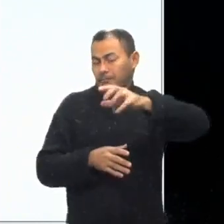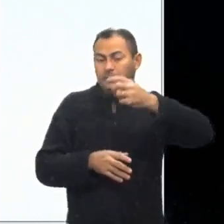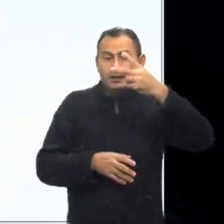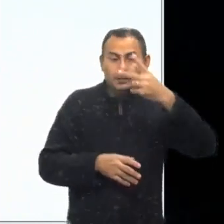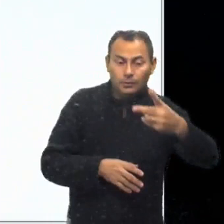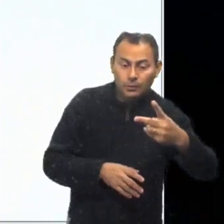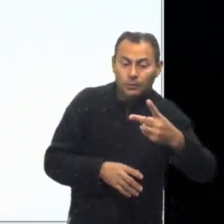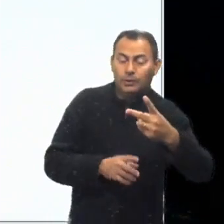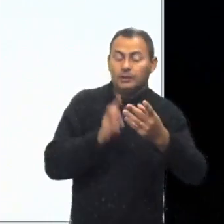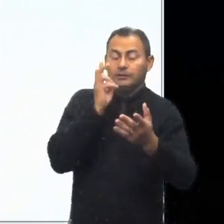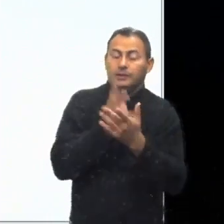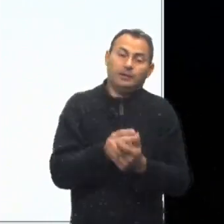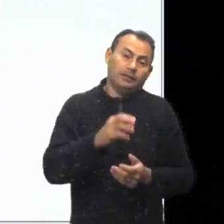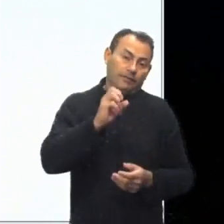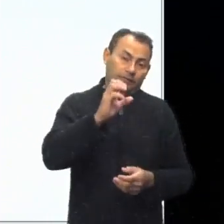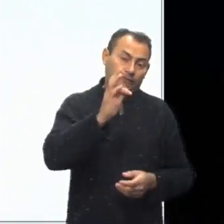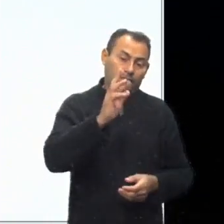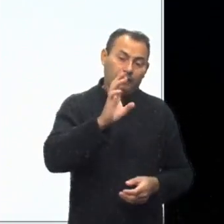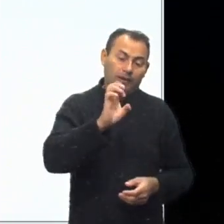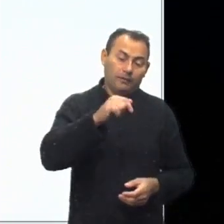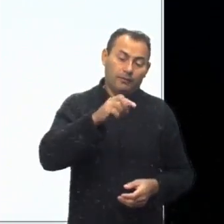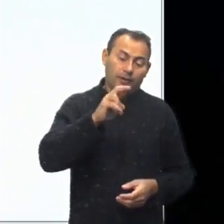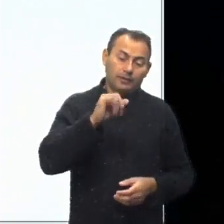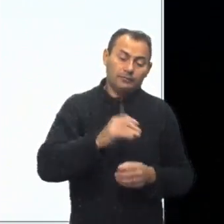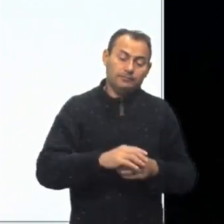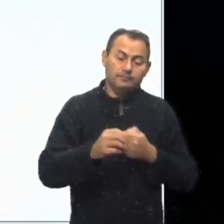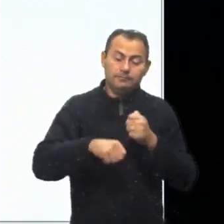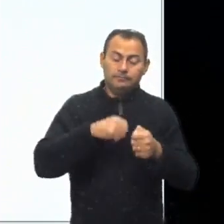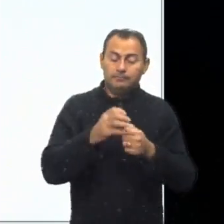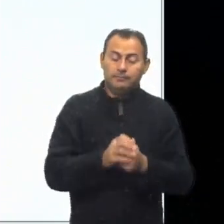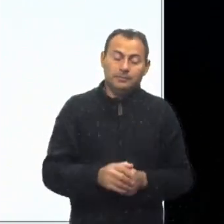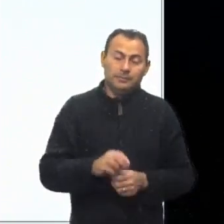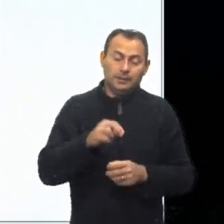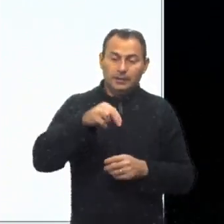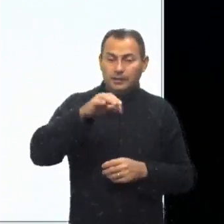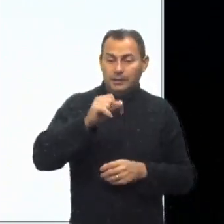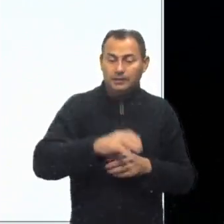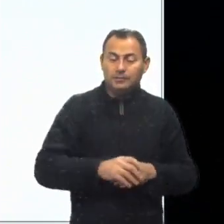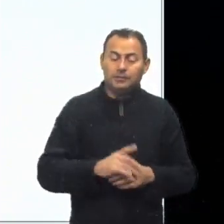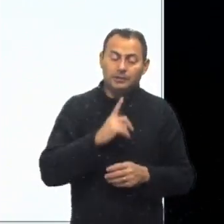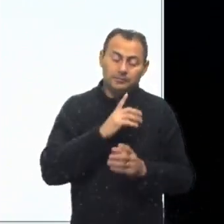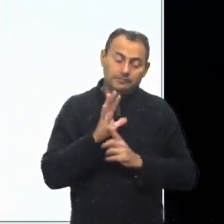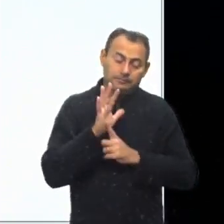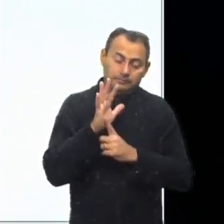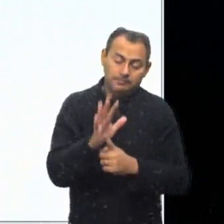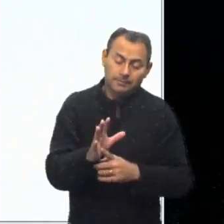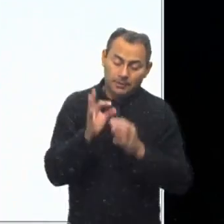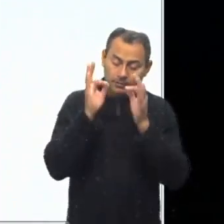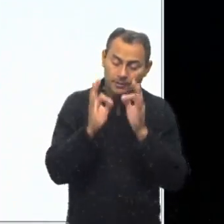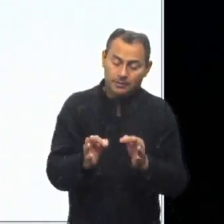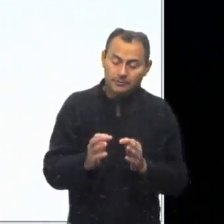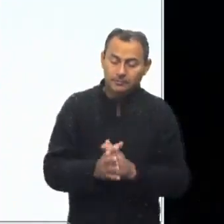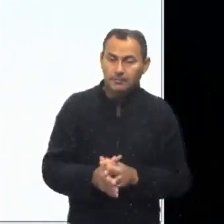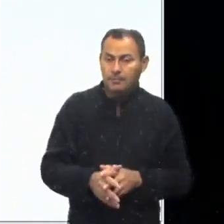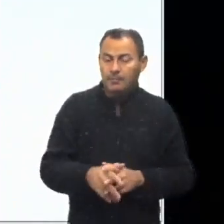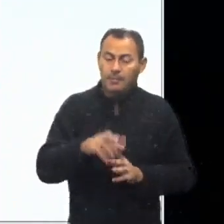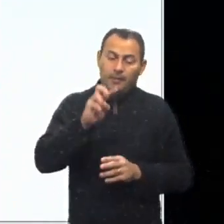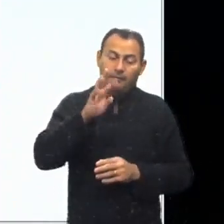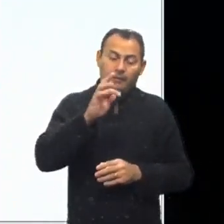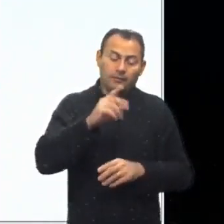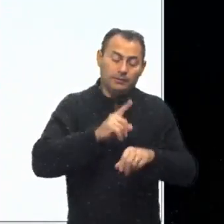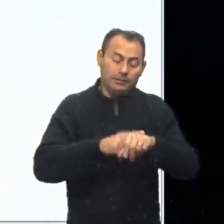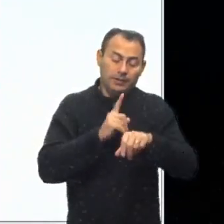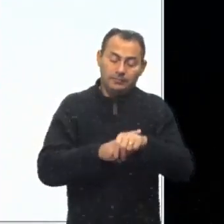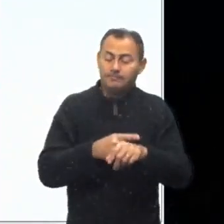2 vezes a frequência do seu sinal, lembrando do critério de Nyquist, para você ter uma amostragem correta, esse vetor de